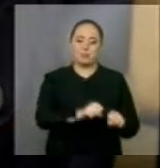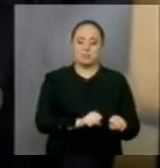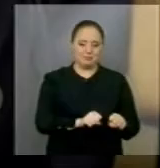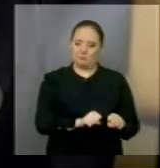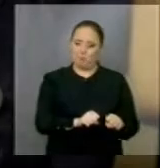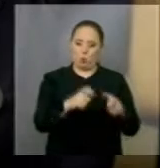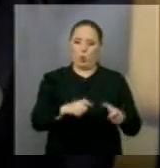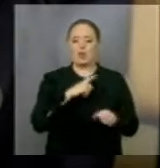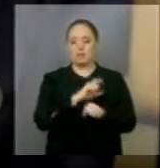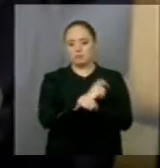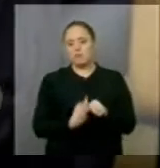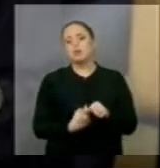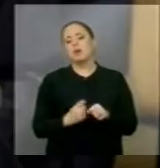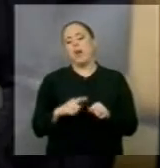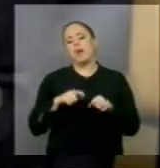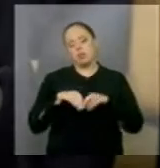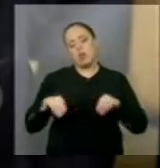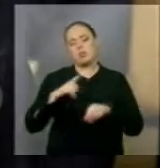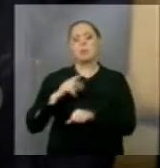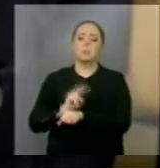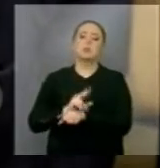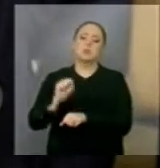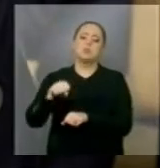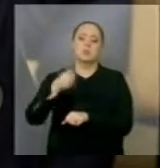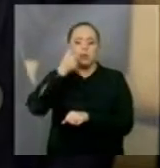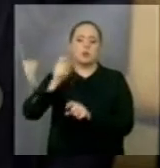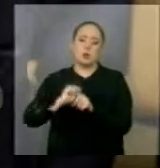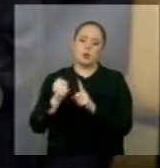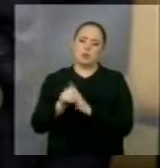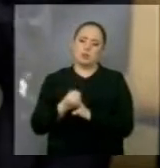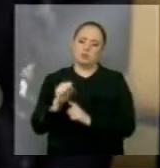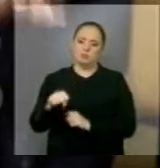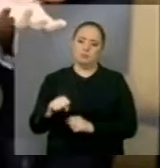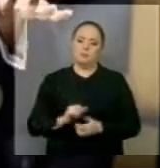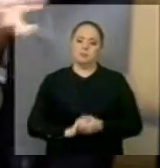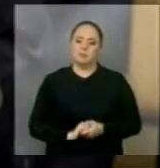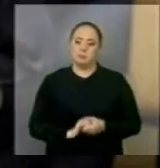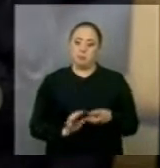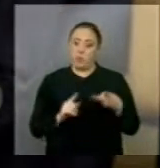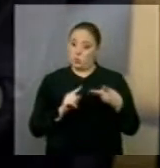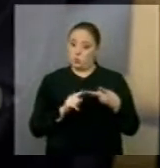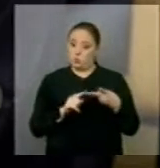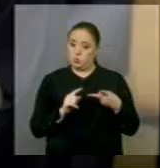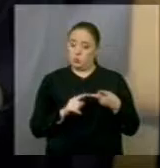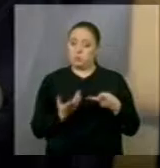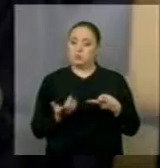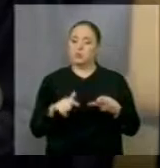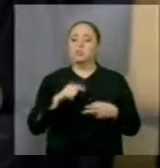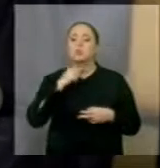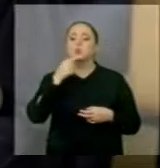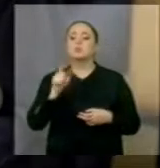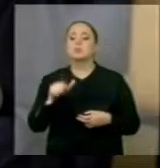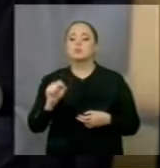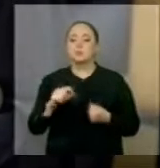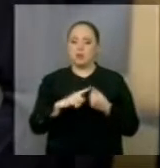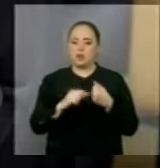se trata de terra que tem toda a proteção, sim, e um interesse social muito evidente. O segundo aspecto que é objeto de questionamento diz respeito